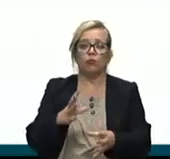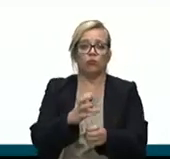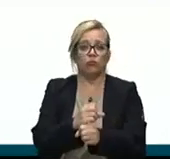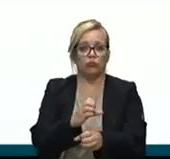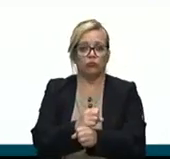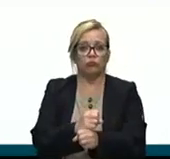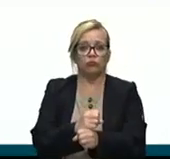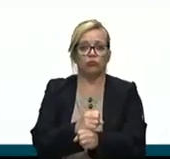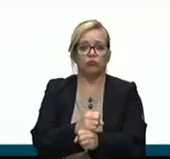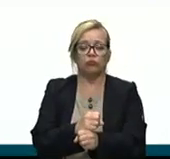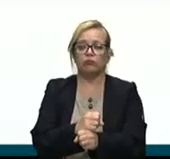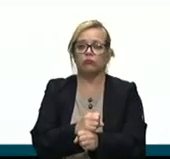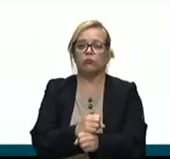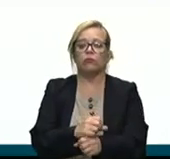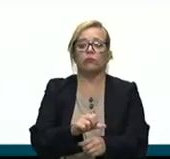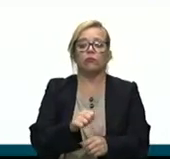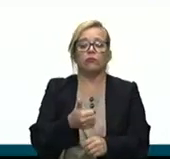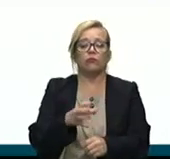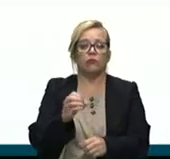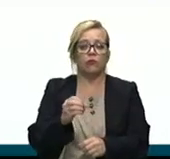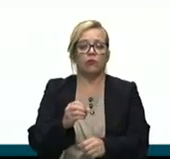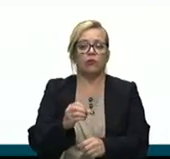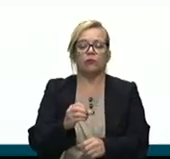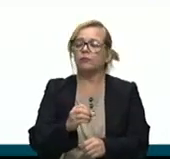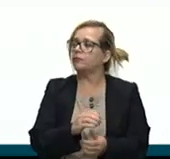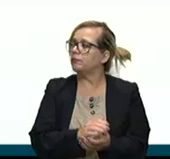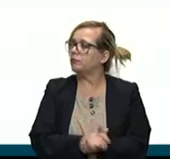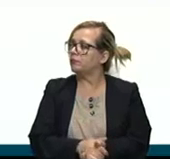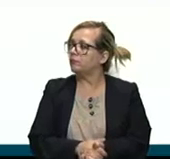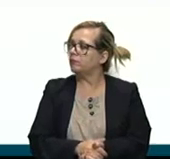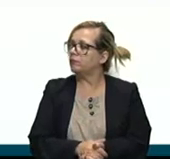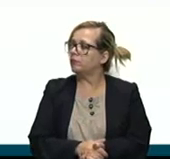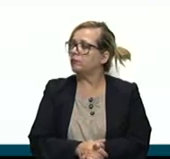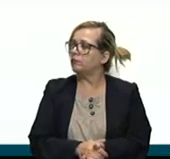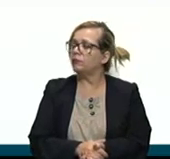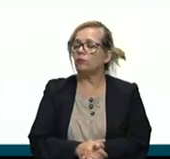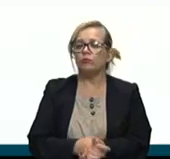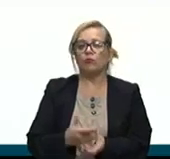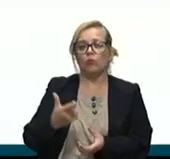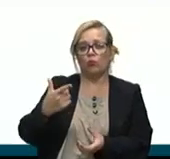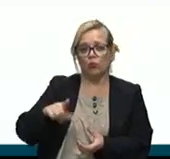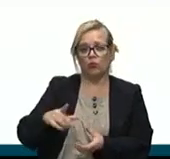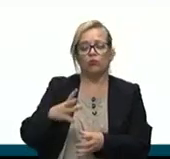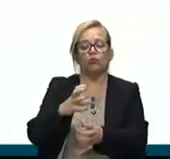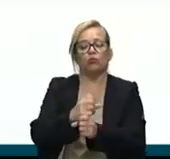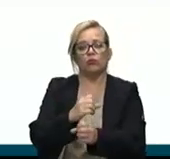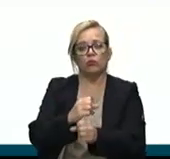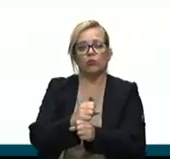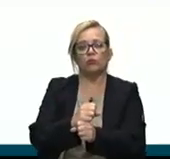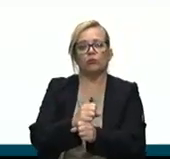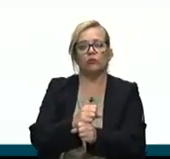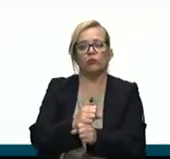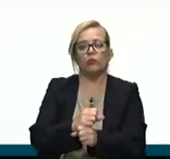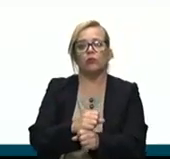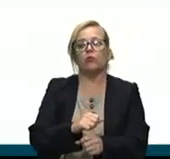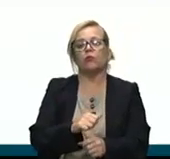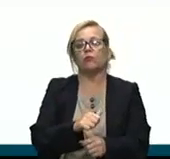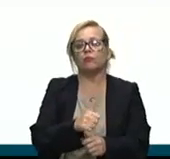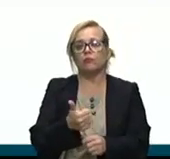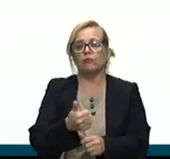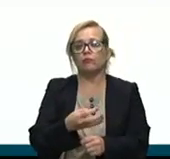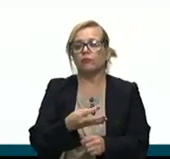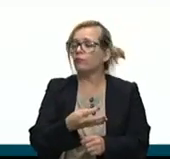3 mais 4 dá 10. Essa soma é igual a 10. 9 mais 12 mais 15 mais 21, essa soma